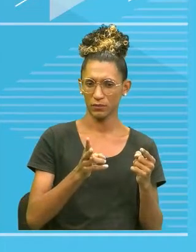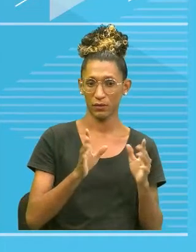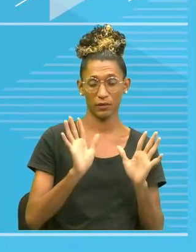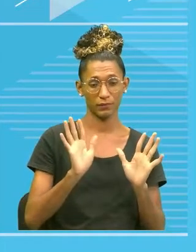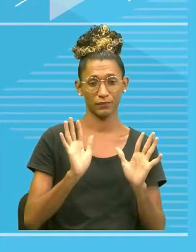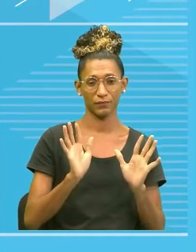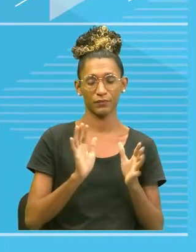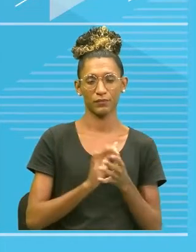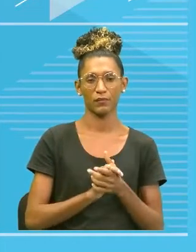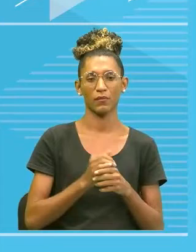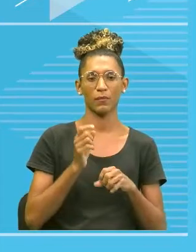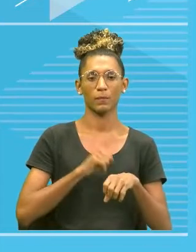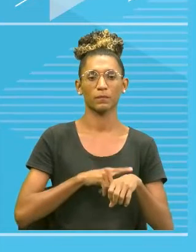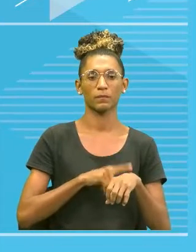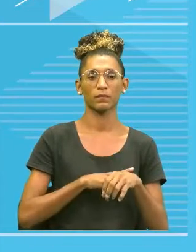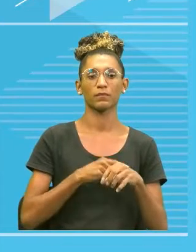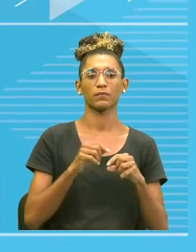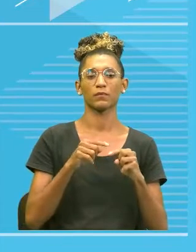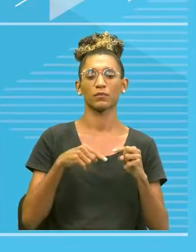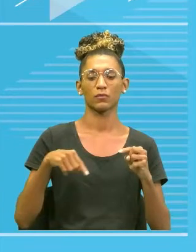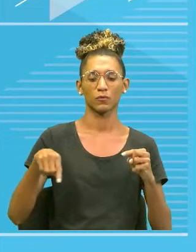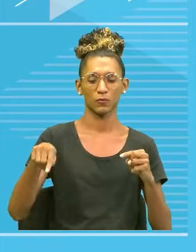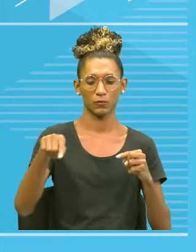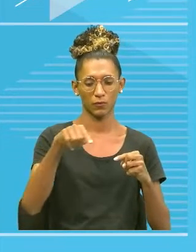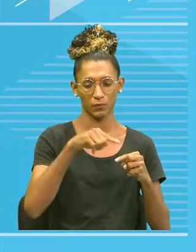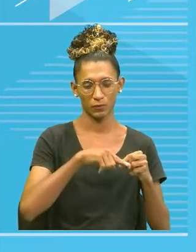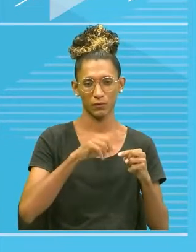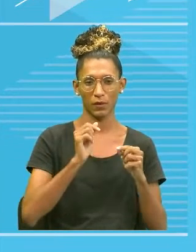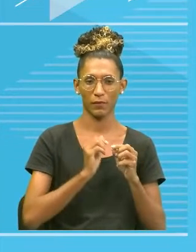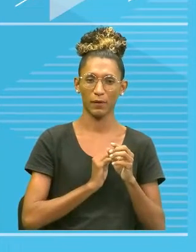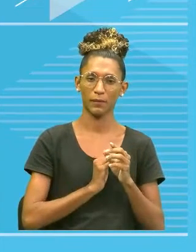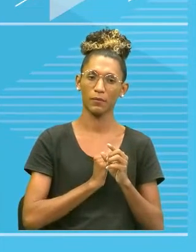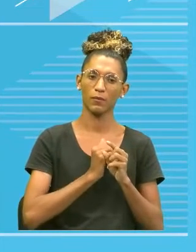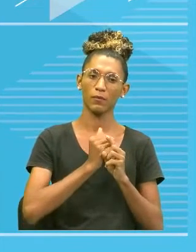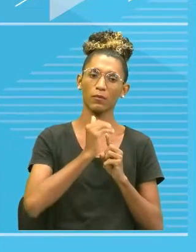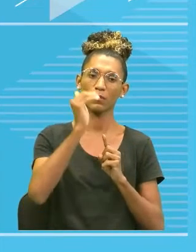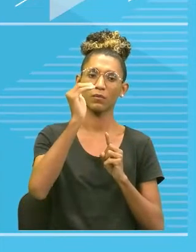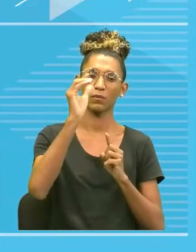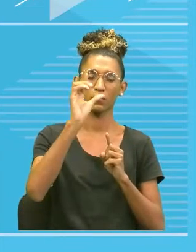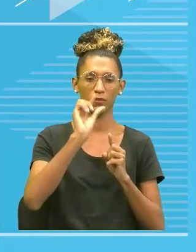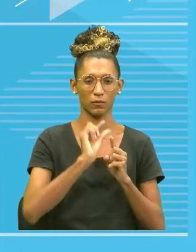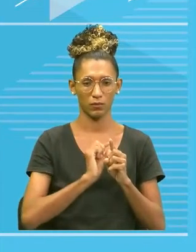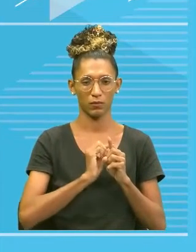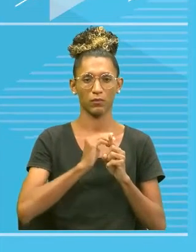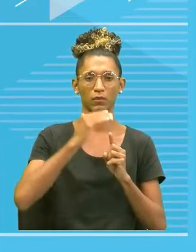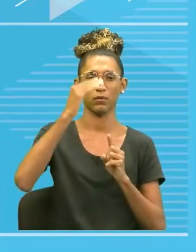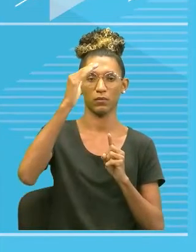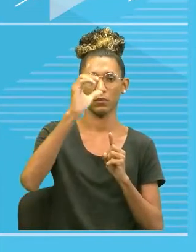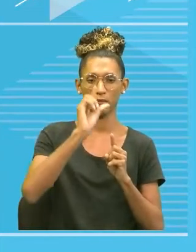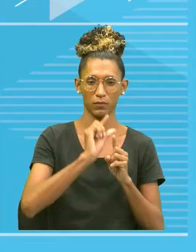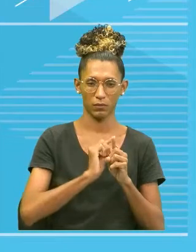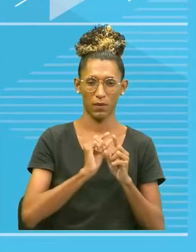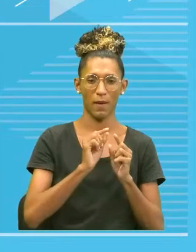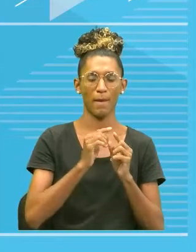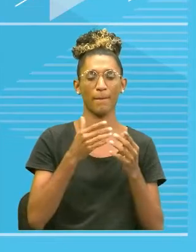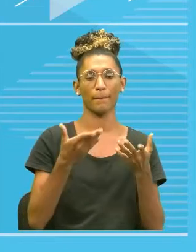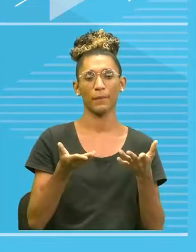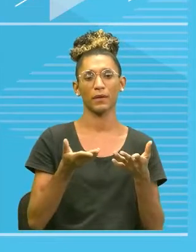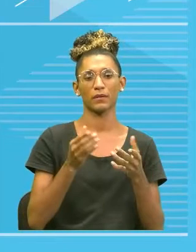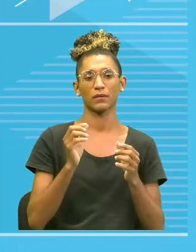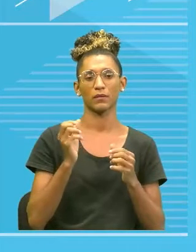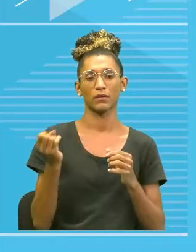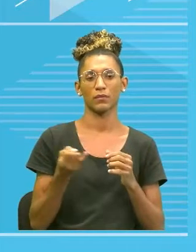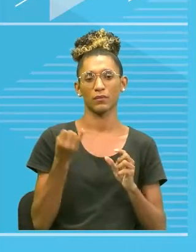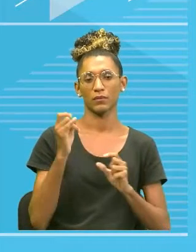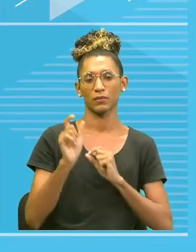Não. Durante o ciclo, ela vai crescer, ela vai diminuir, ela vai sempre ter essa alternância, mas o importante é que